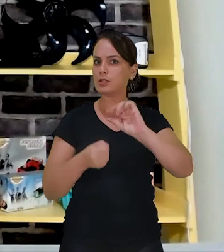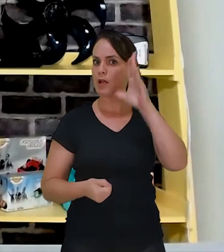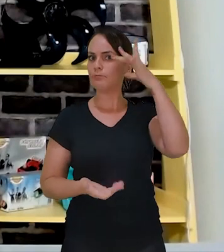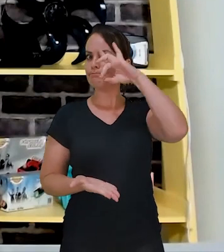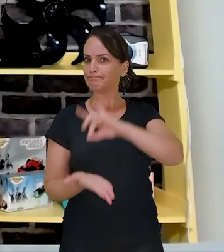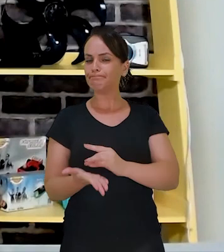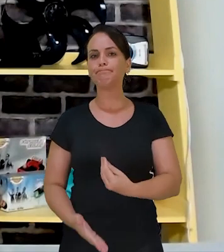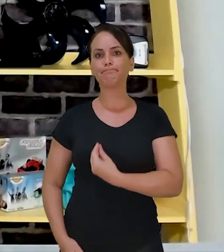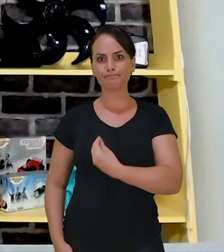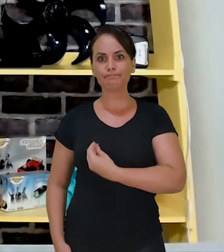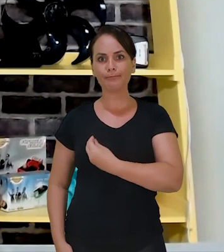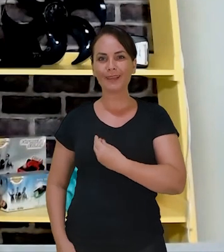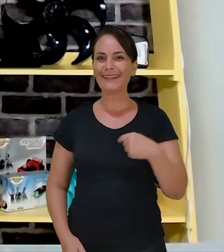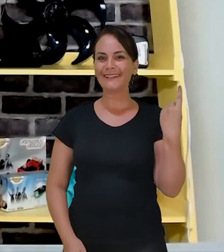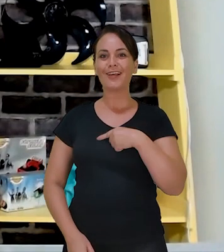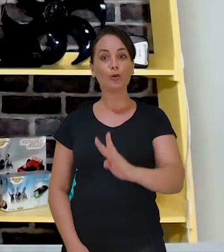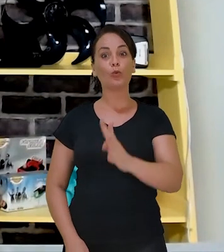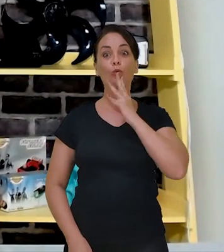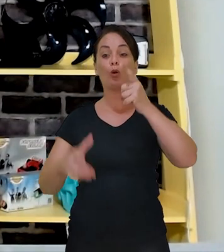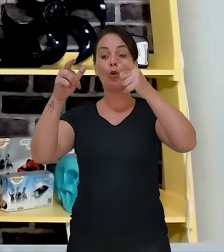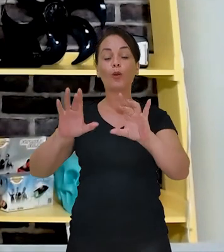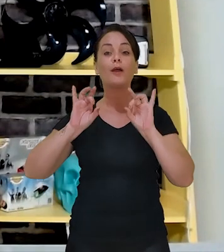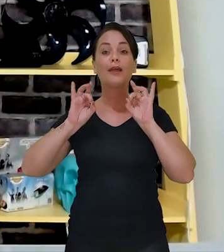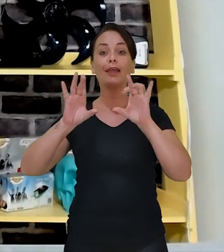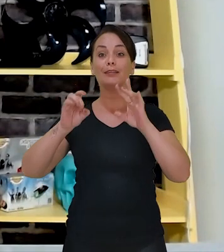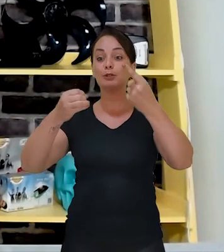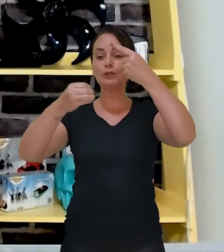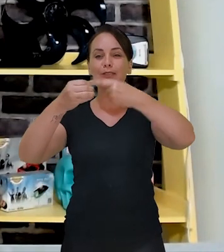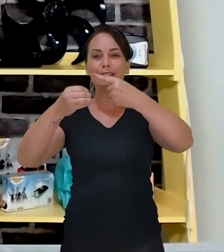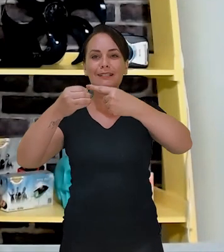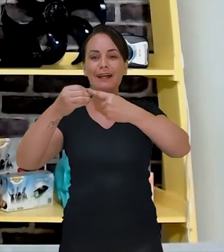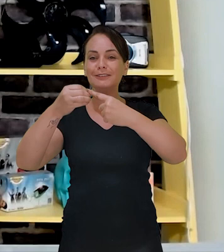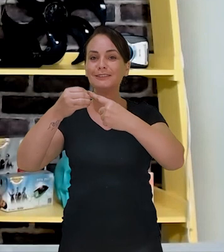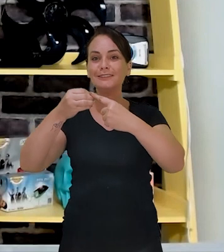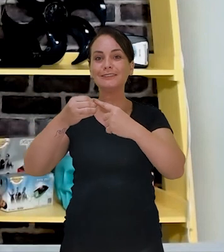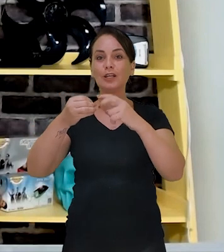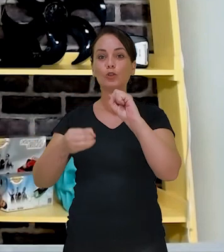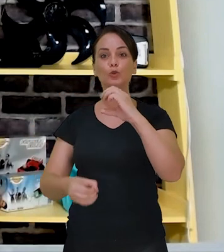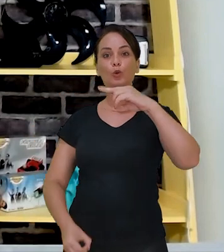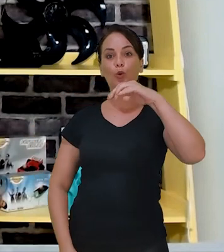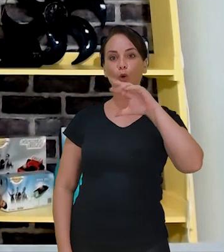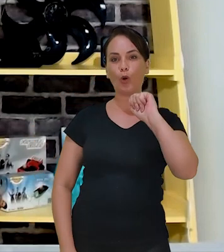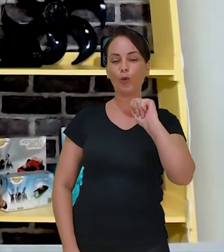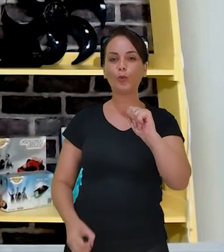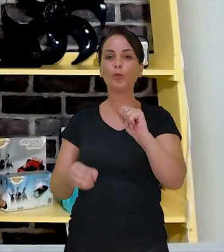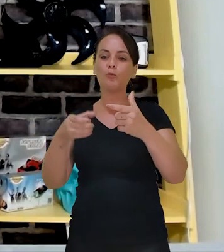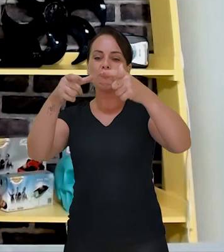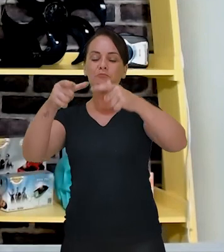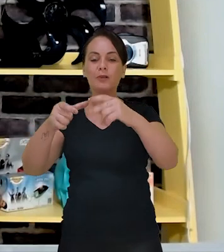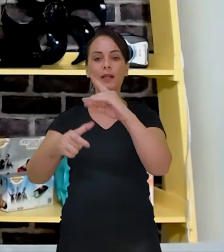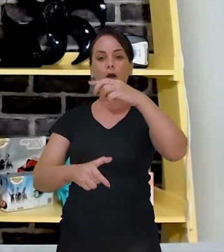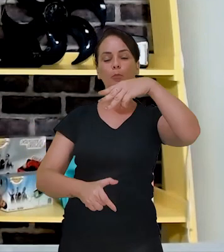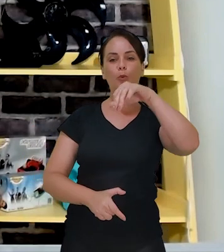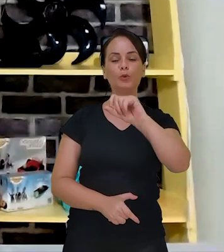real, a gente vai conhecer um lugar muito especial, o Campo dos Sonhos. Ele fica na cidade de Socorro, no interior de São Paulo,